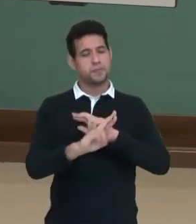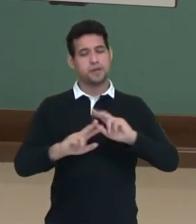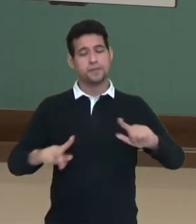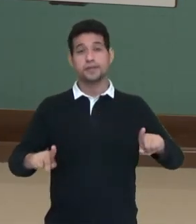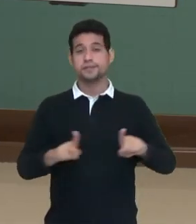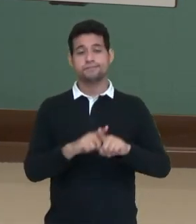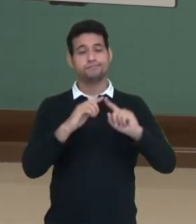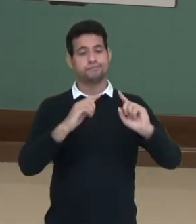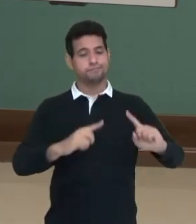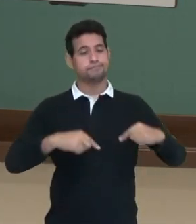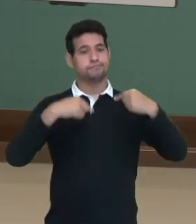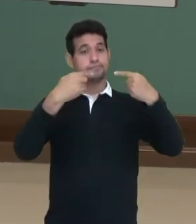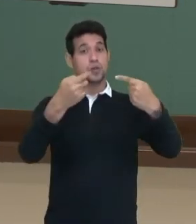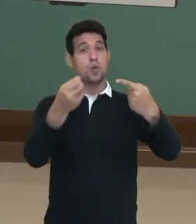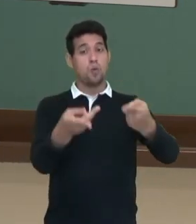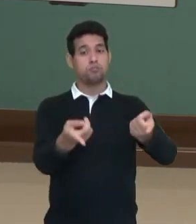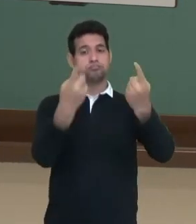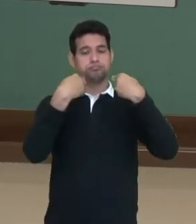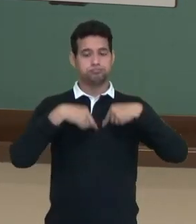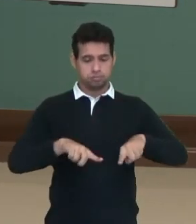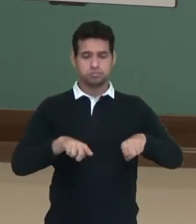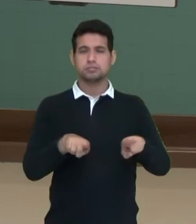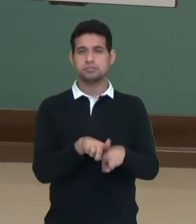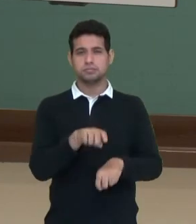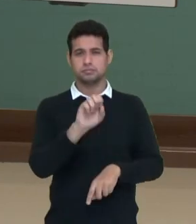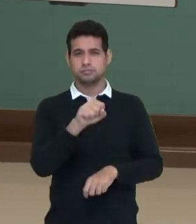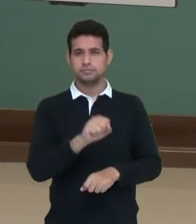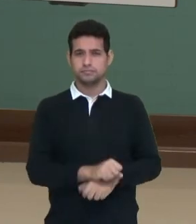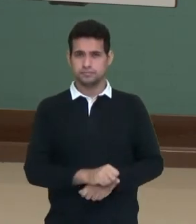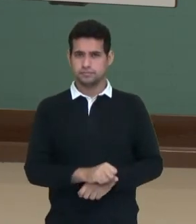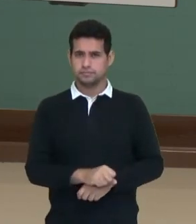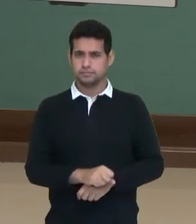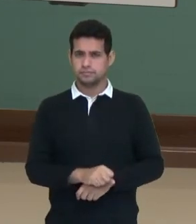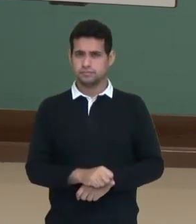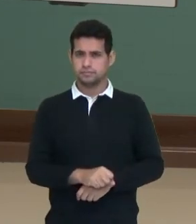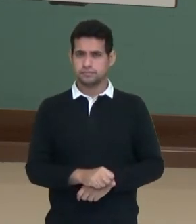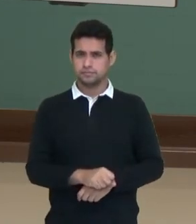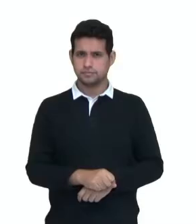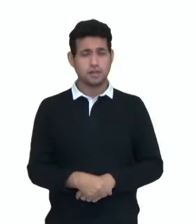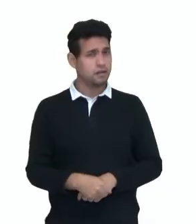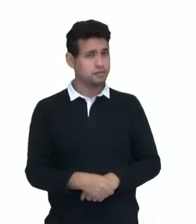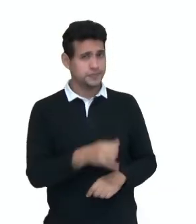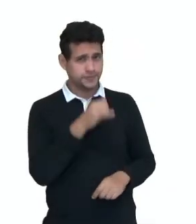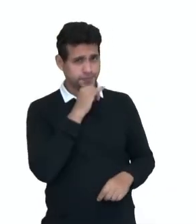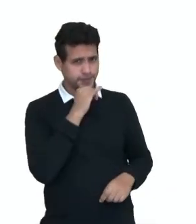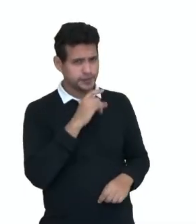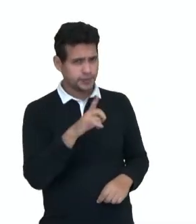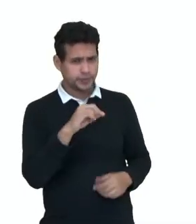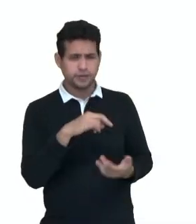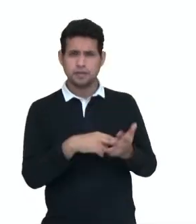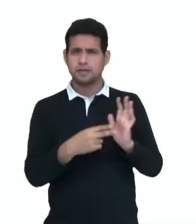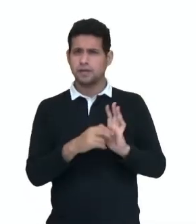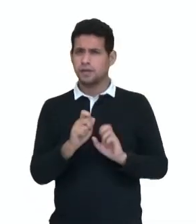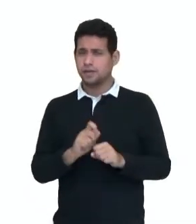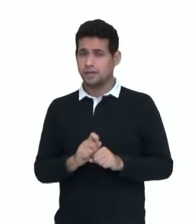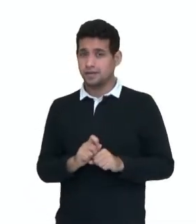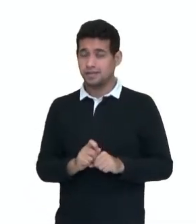para subir ou seja para descer esse objeto. Quanto menor for a